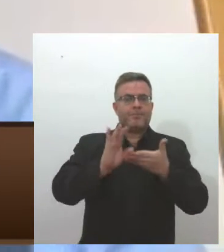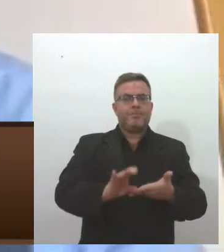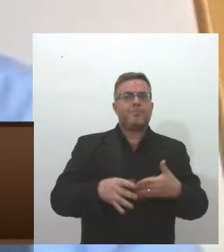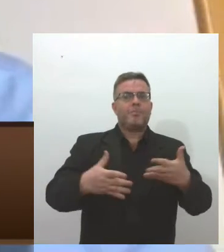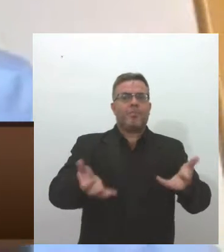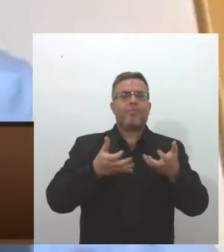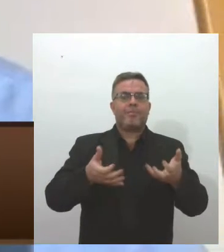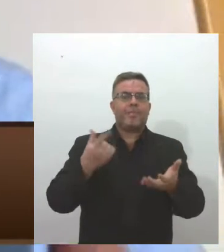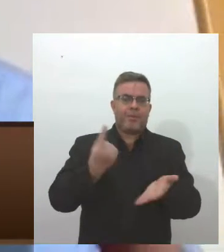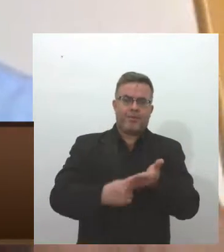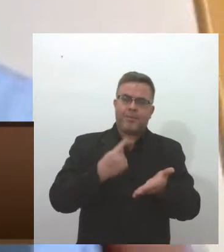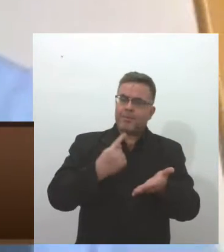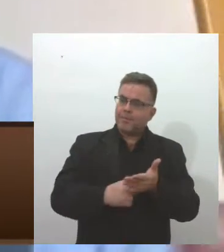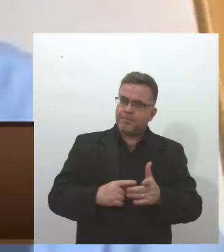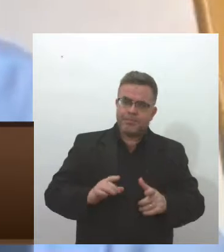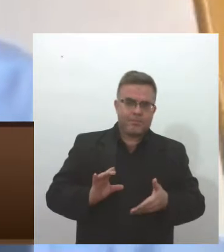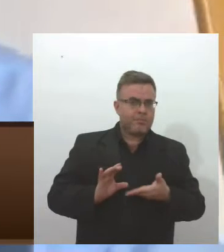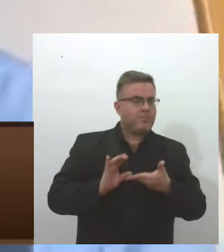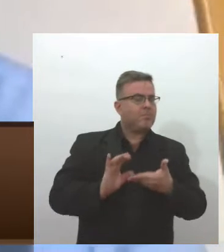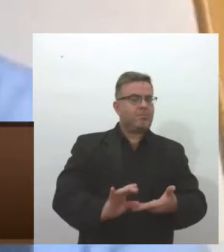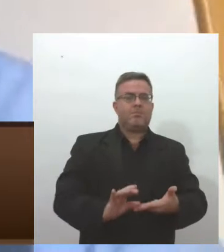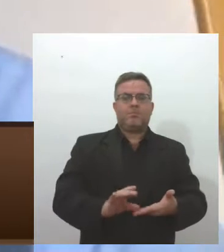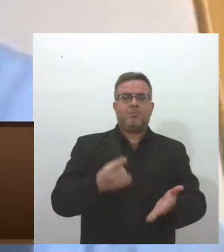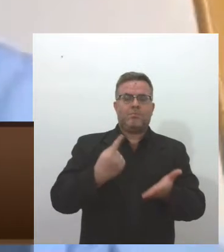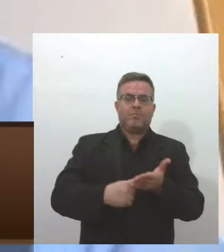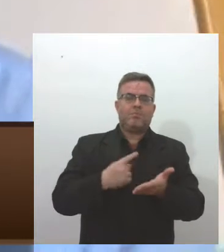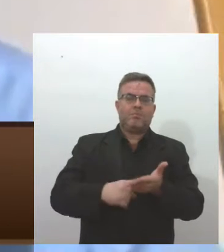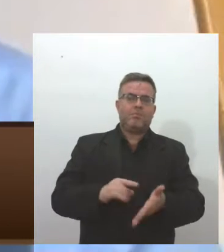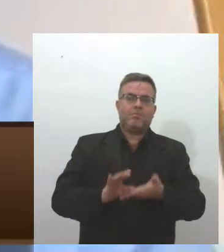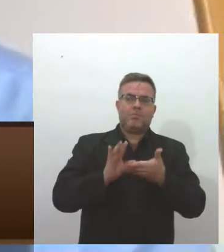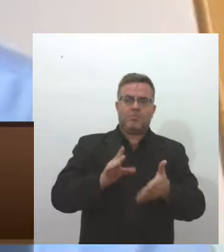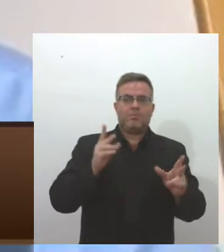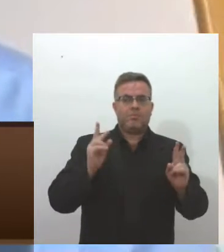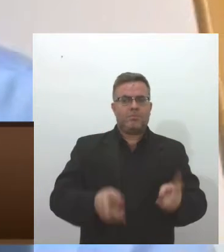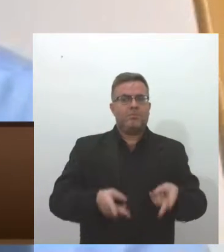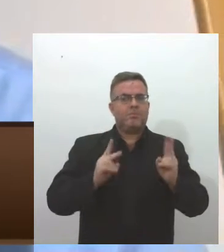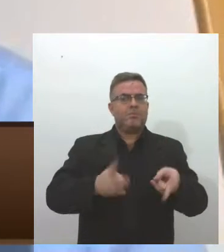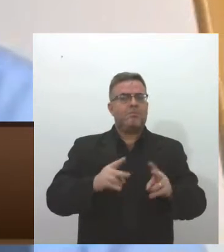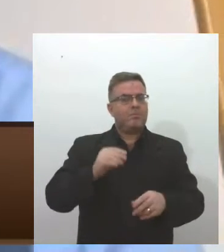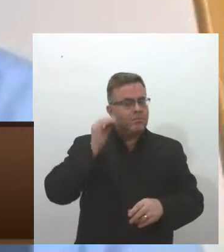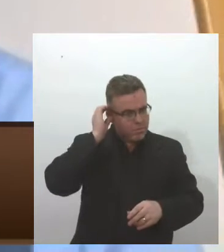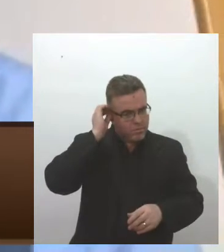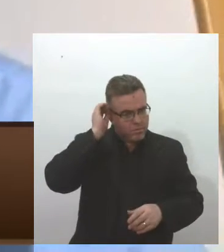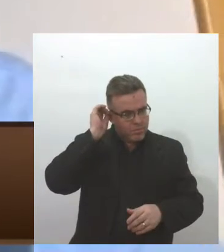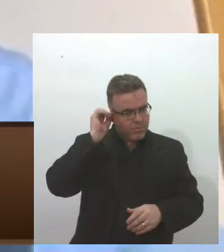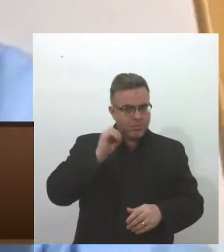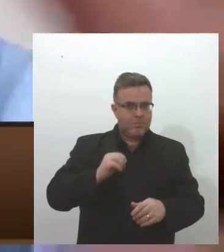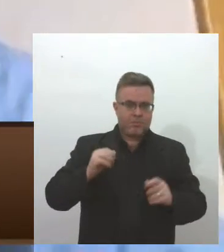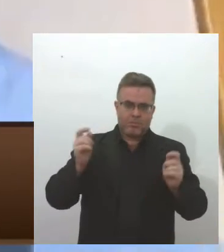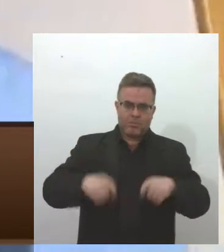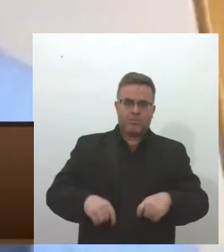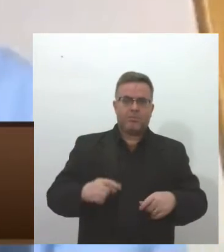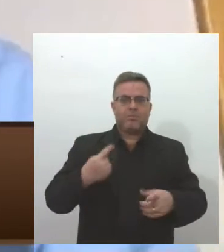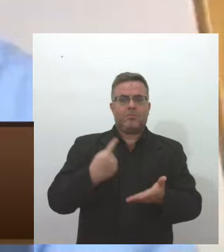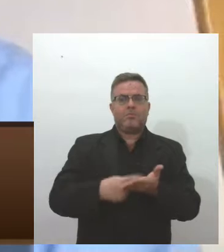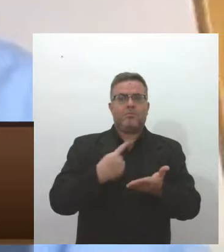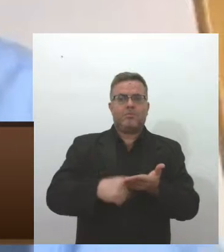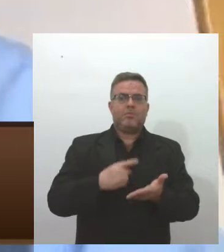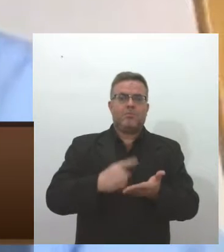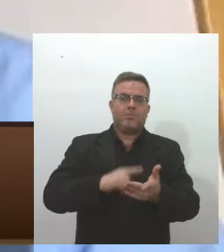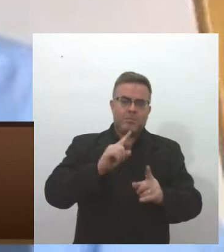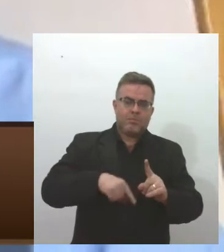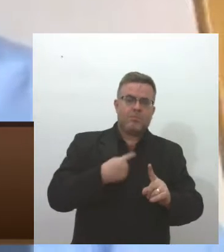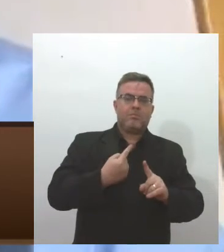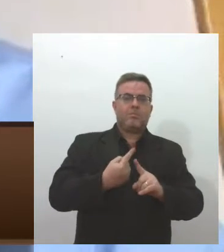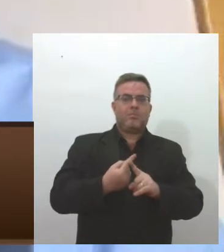os seus recursos, fazer seus investimentos no nosso estado para poder gerar toda essa riqueza que